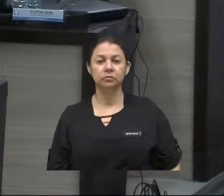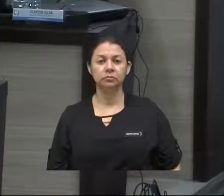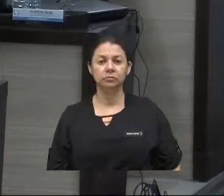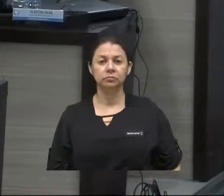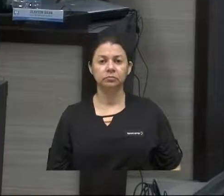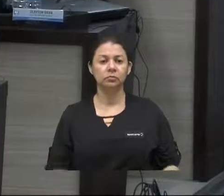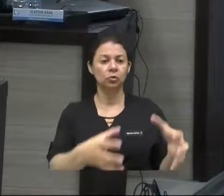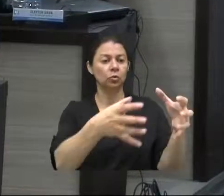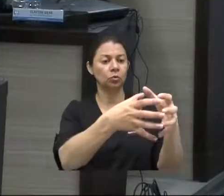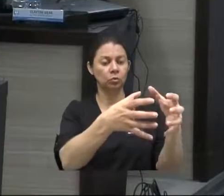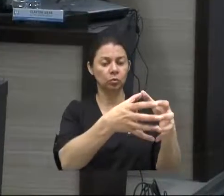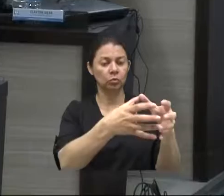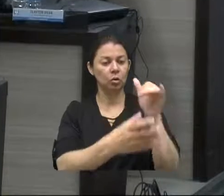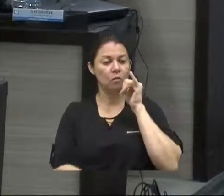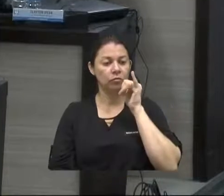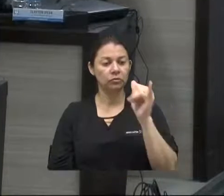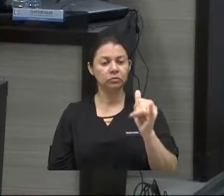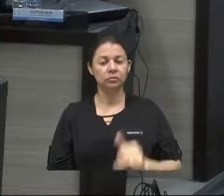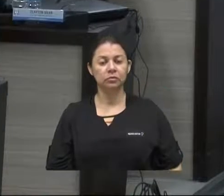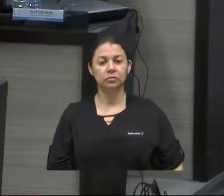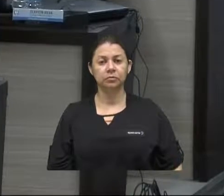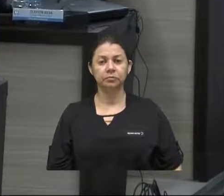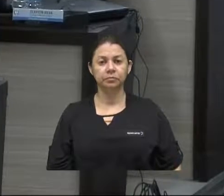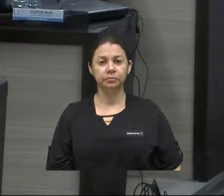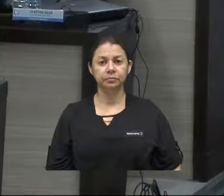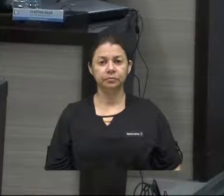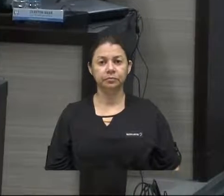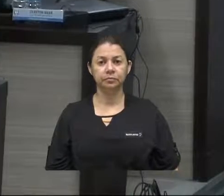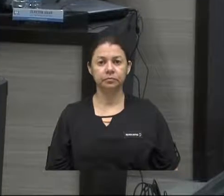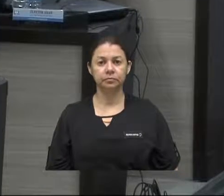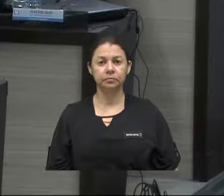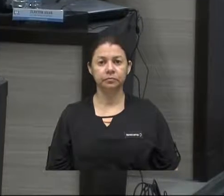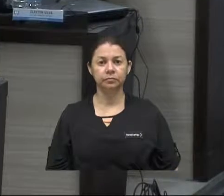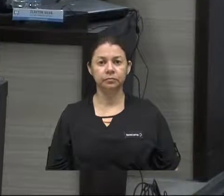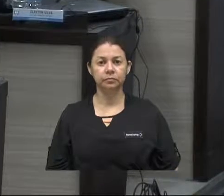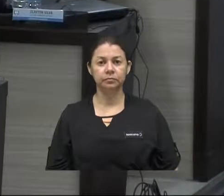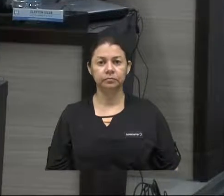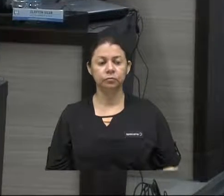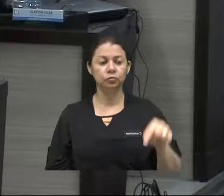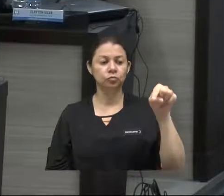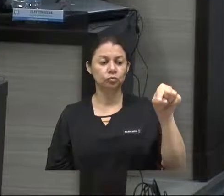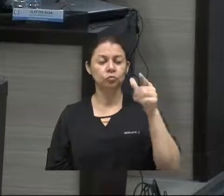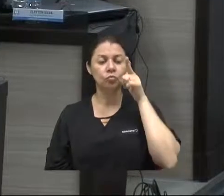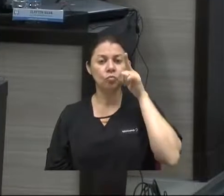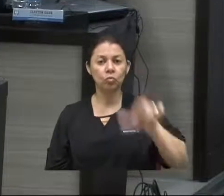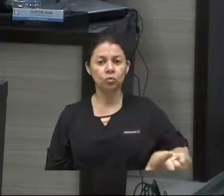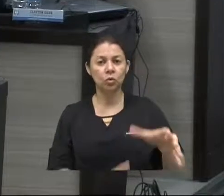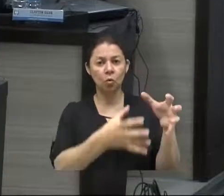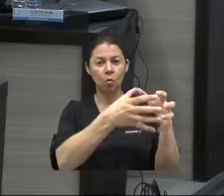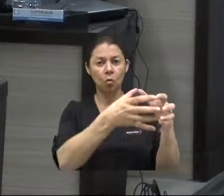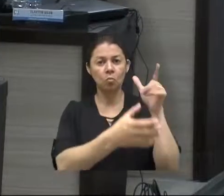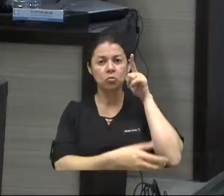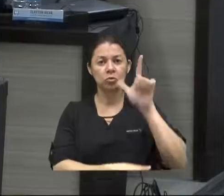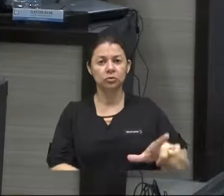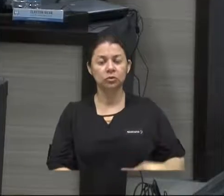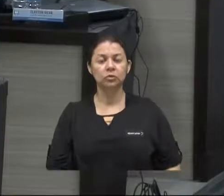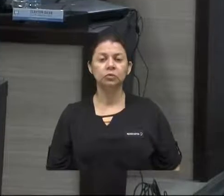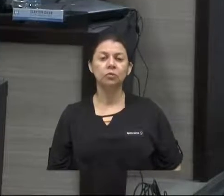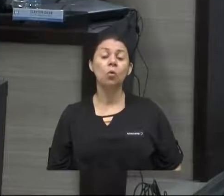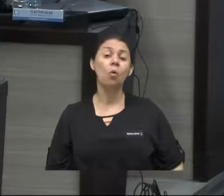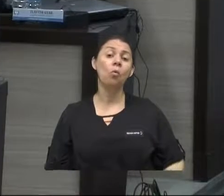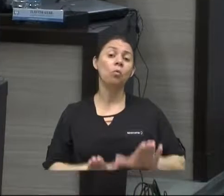Sidney Pascotto, que, se caso ele for eleito, que ele, quando assentar à